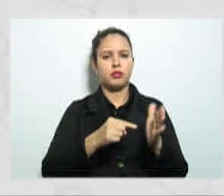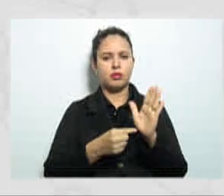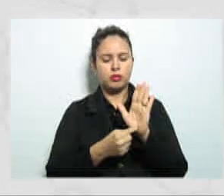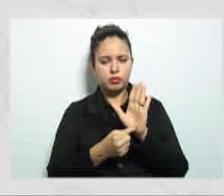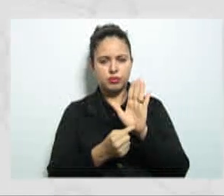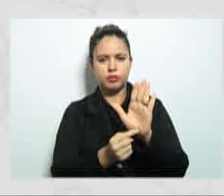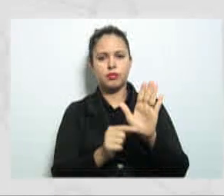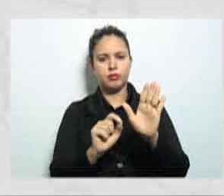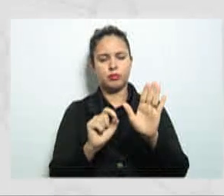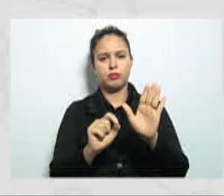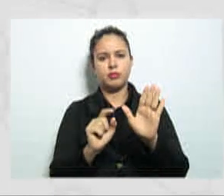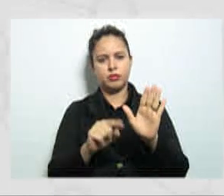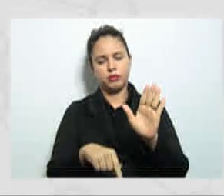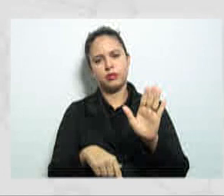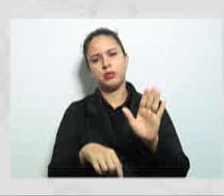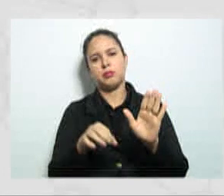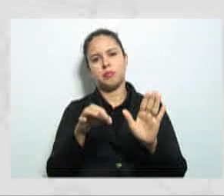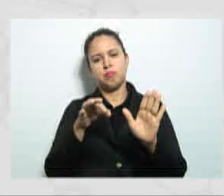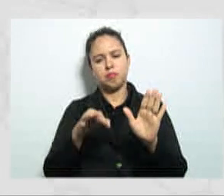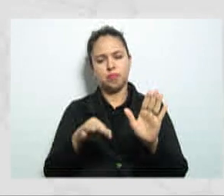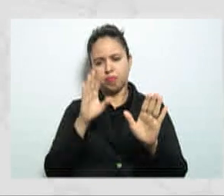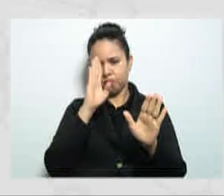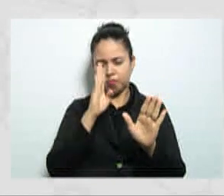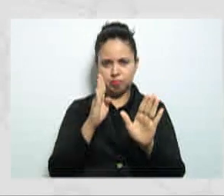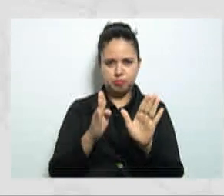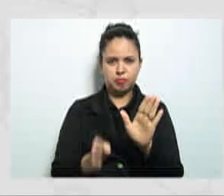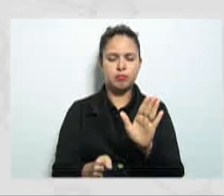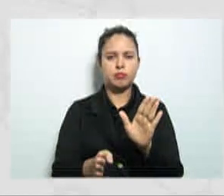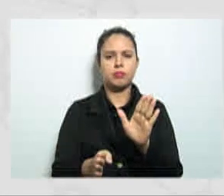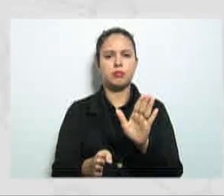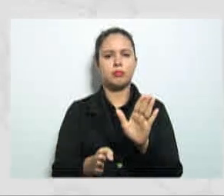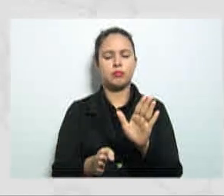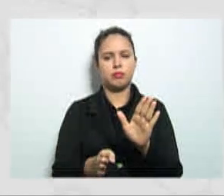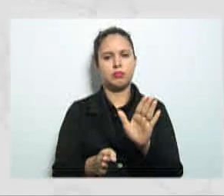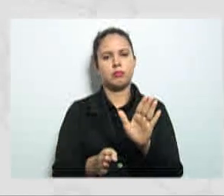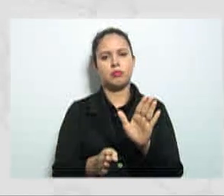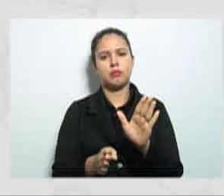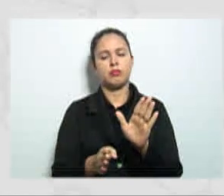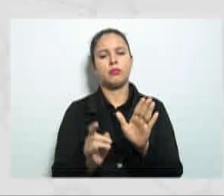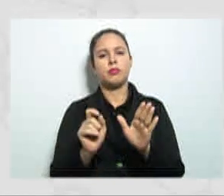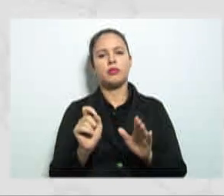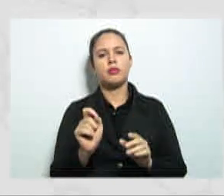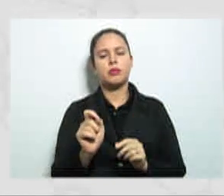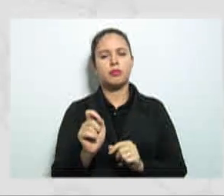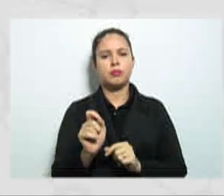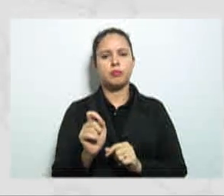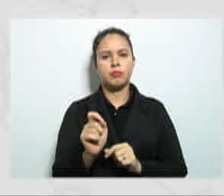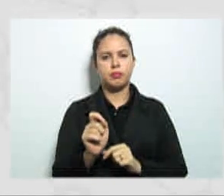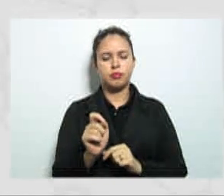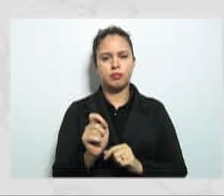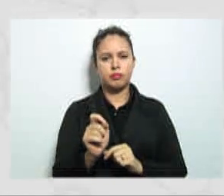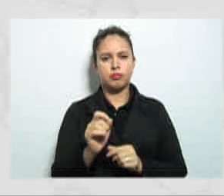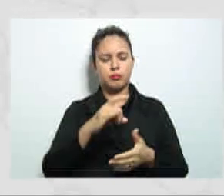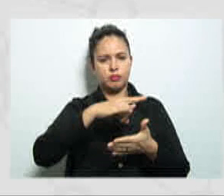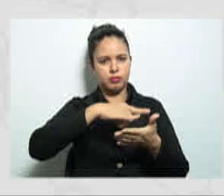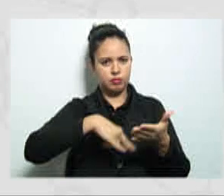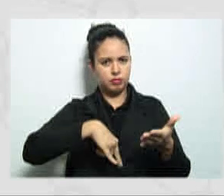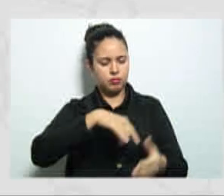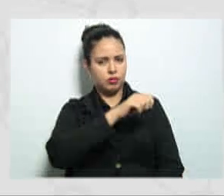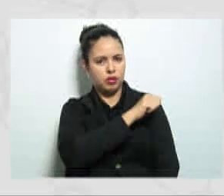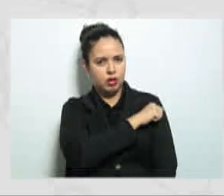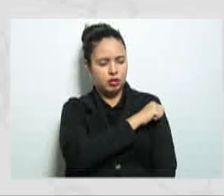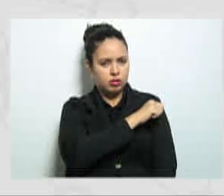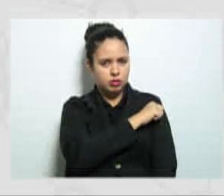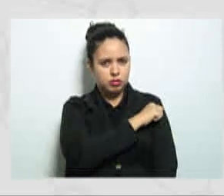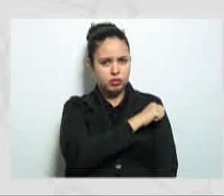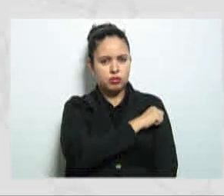demonstra, né, uma regularidade, de forma oficial, que esse aluno, por